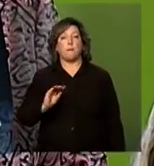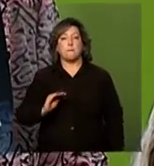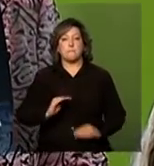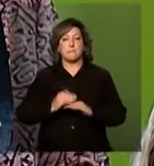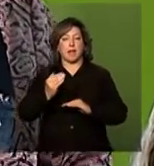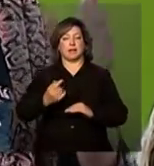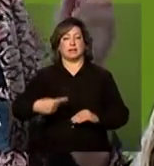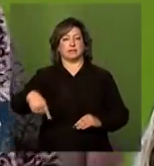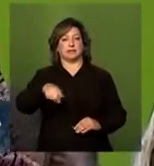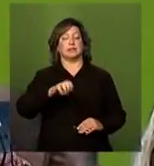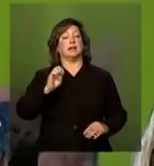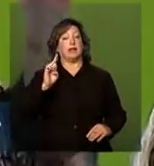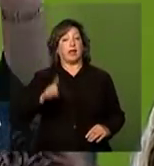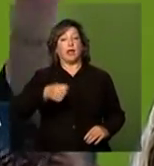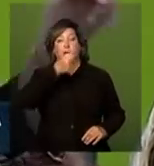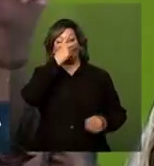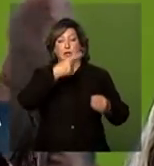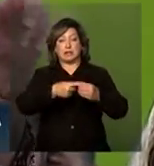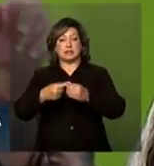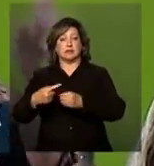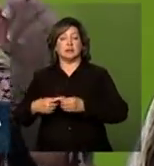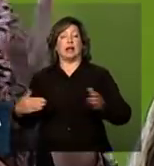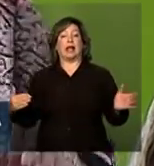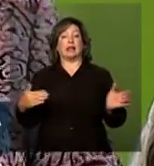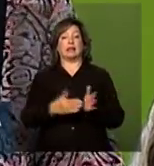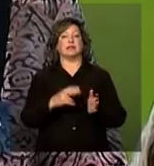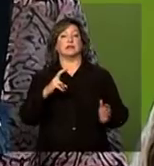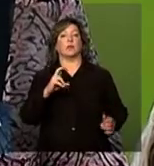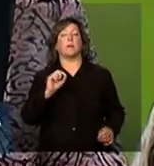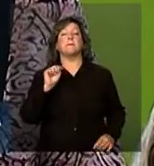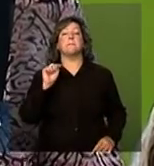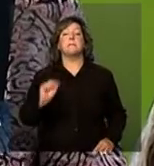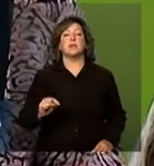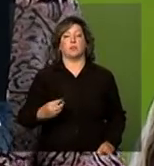municípios até 50.000 habitantes